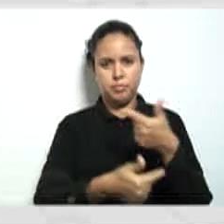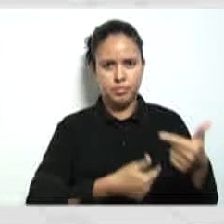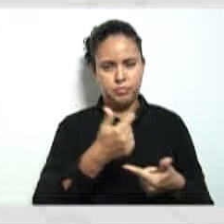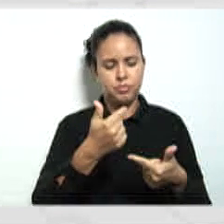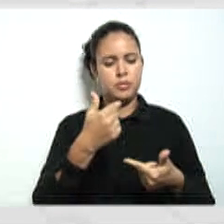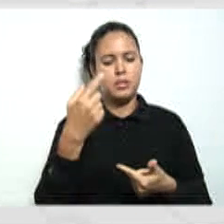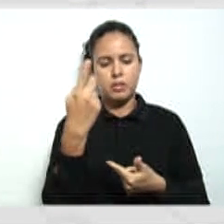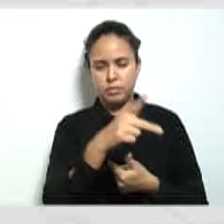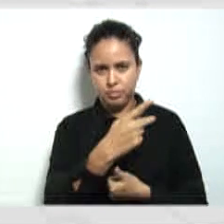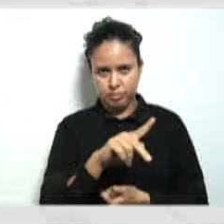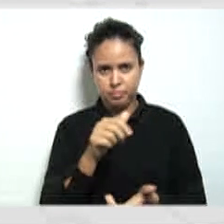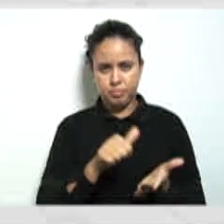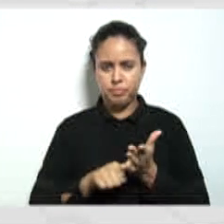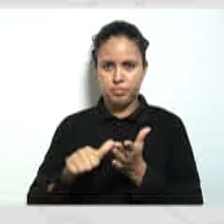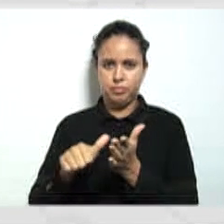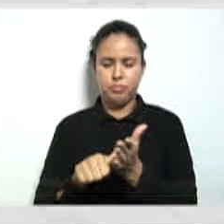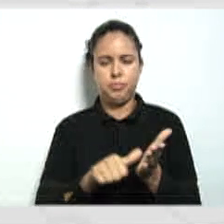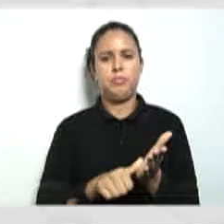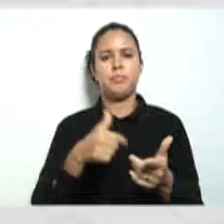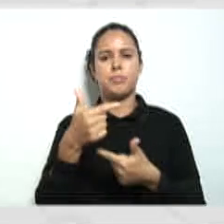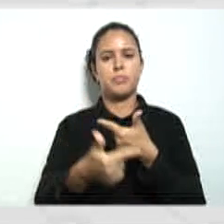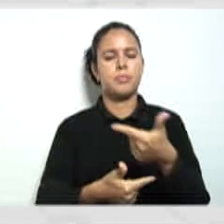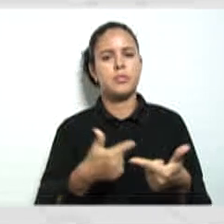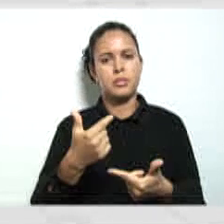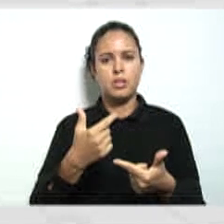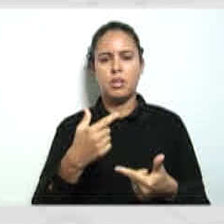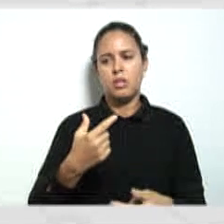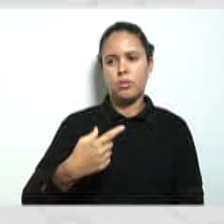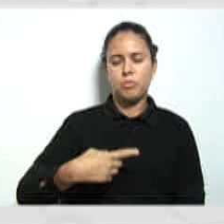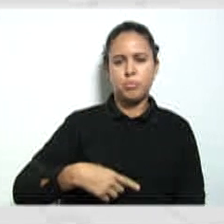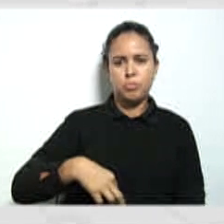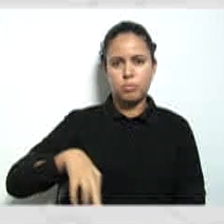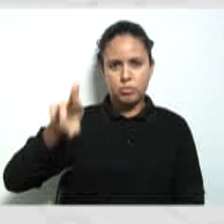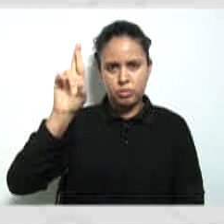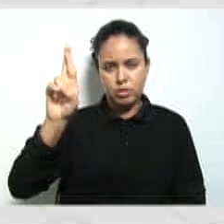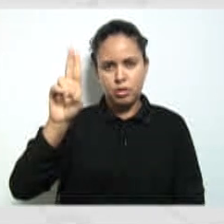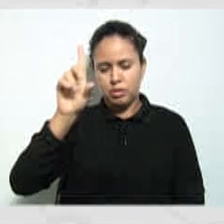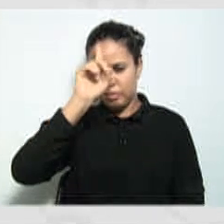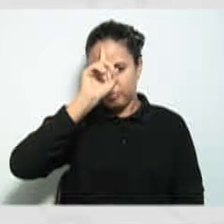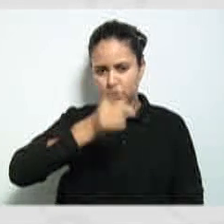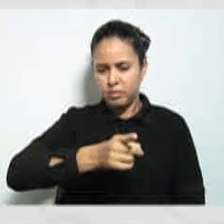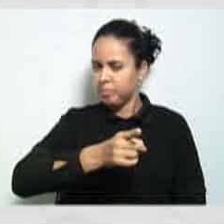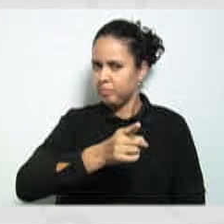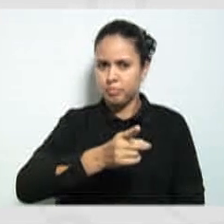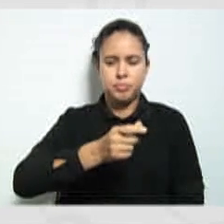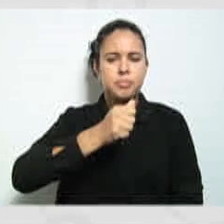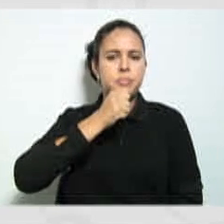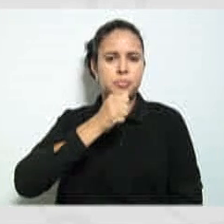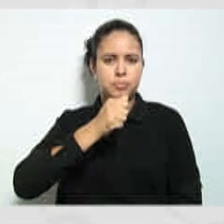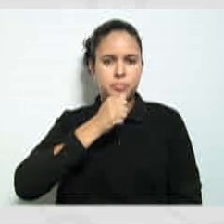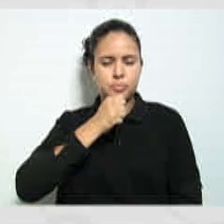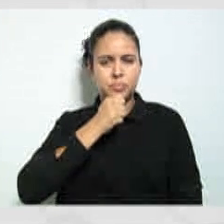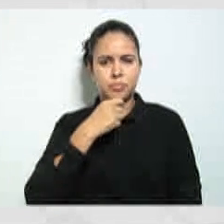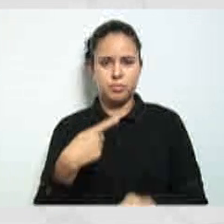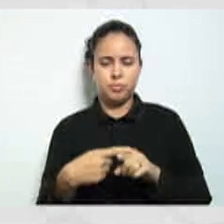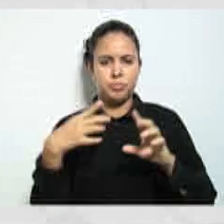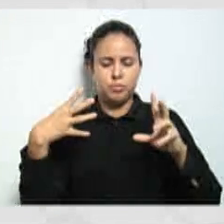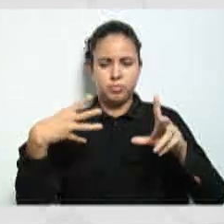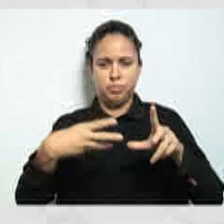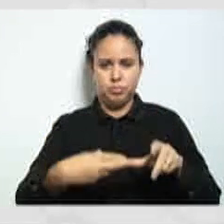trabalham, e não de um proprietário que não trabalha na empresa, pois todos são proprietários.